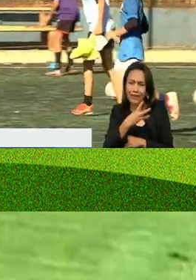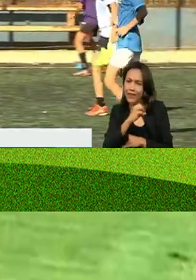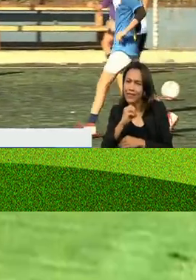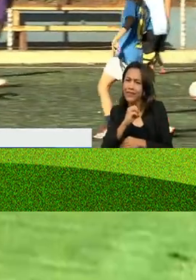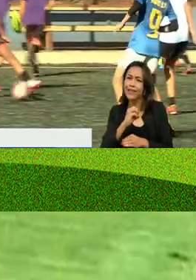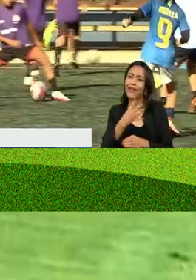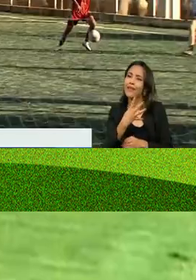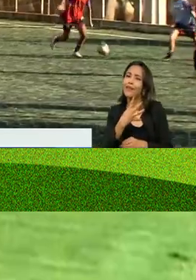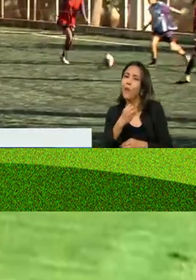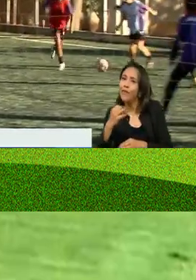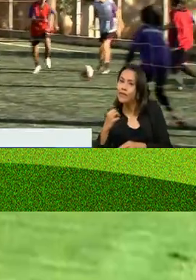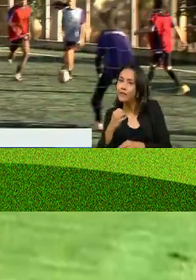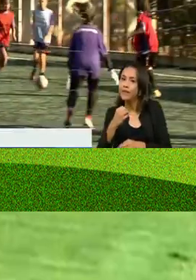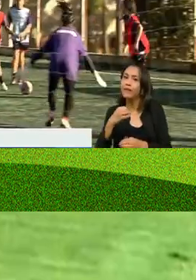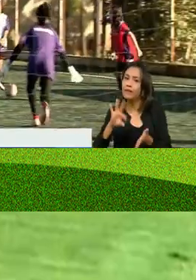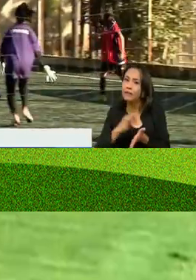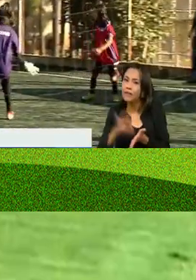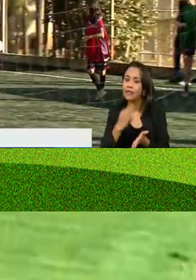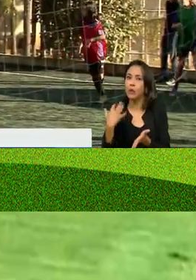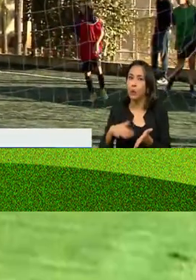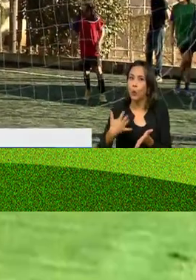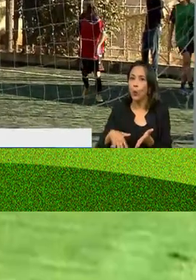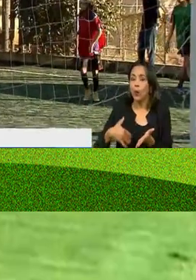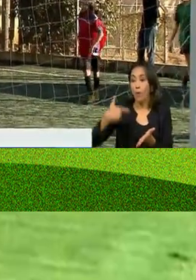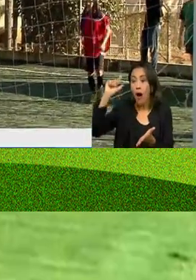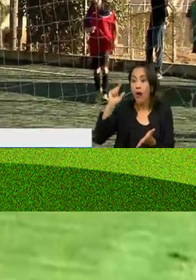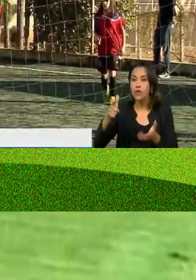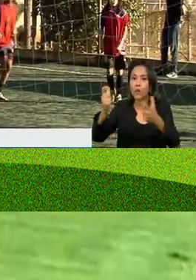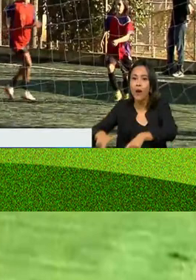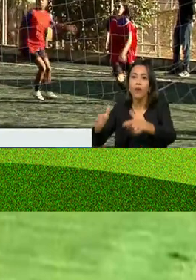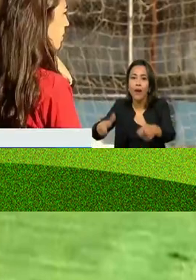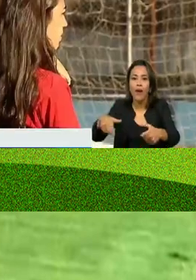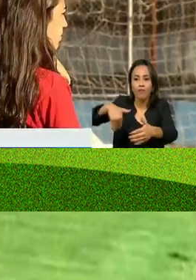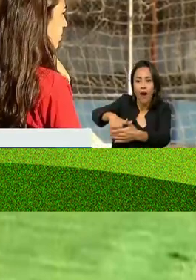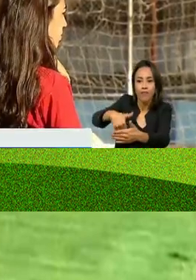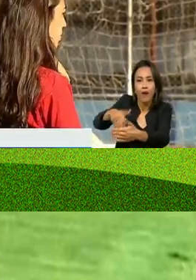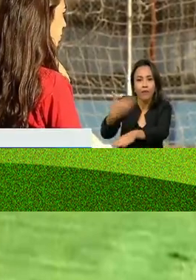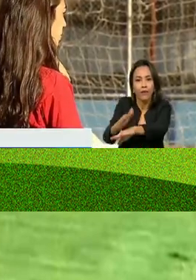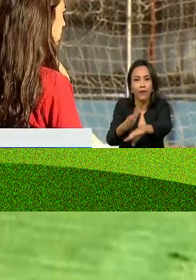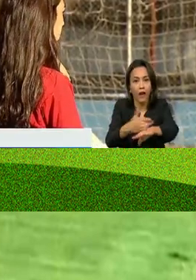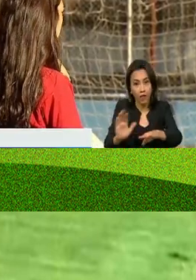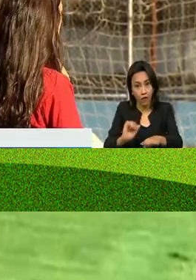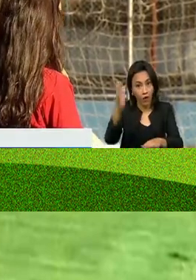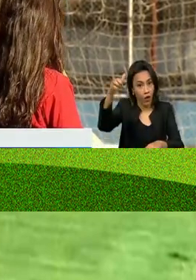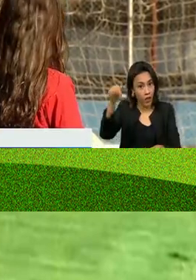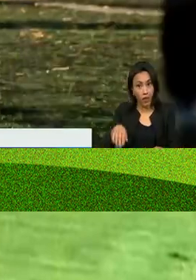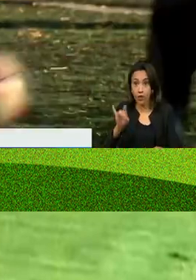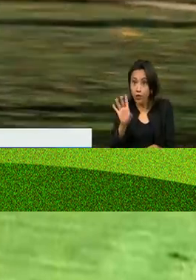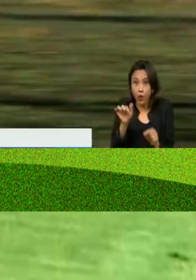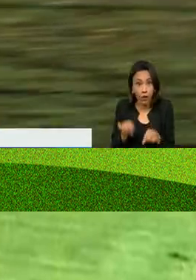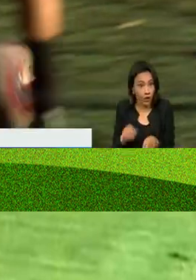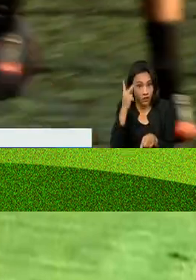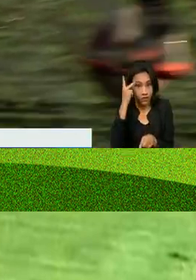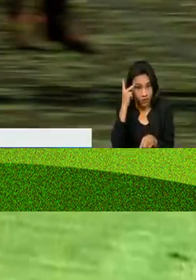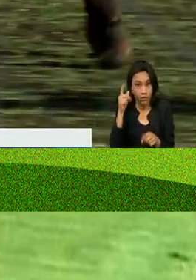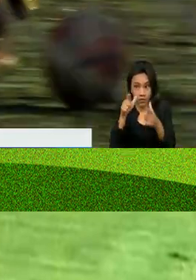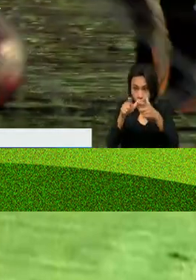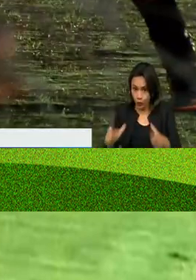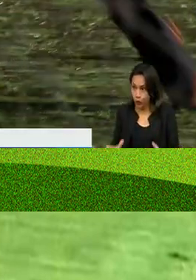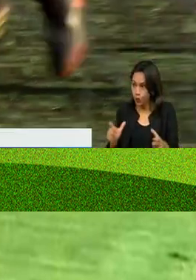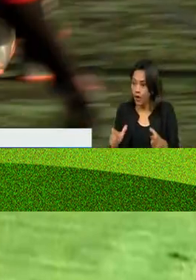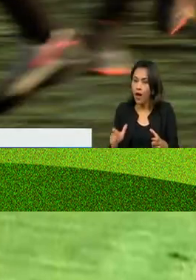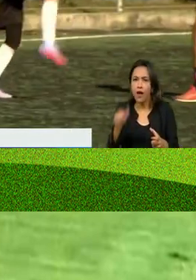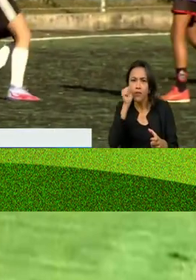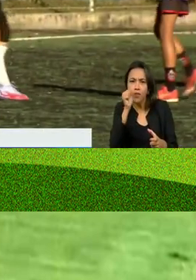investe inclusive na formação dessas novas jogadoras. Há pelo menos uma década, o Centro